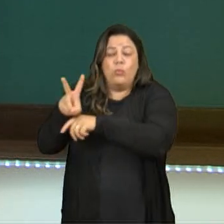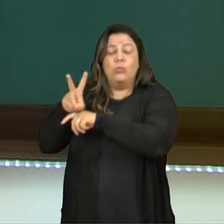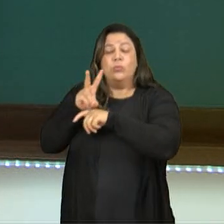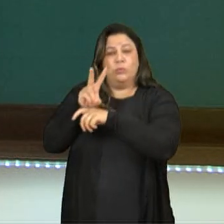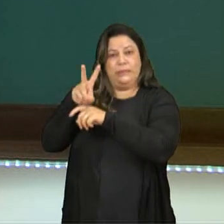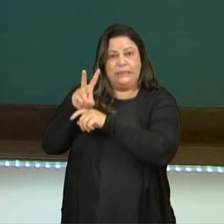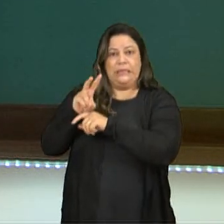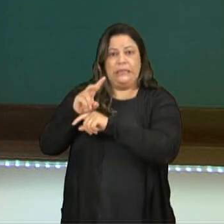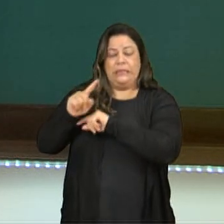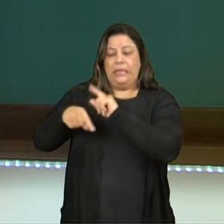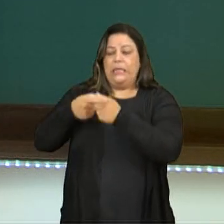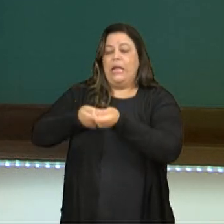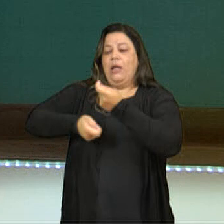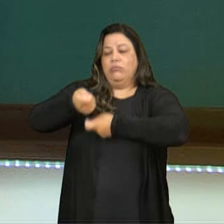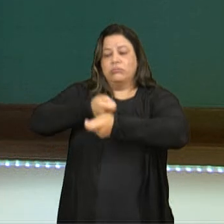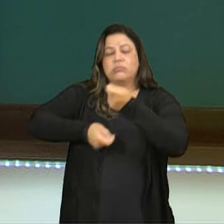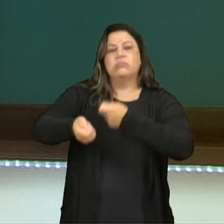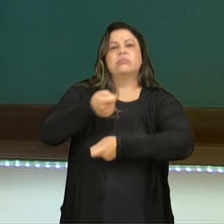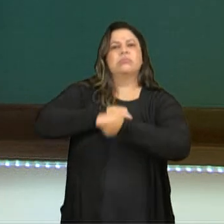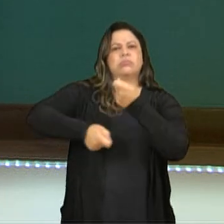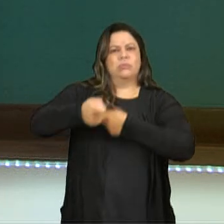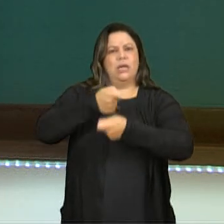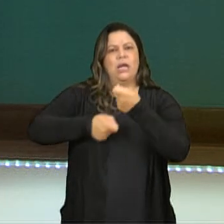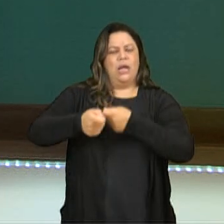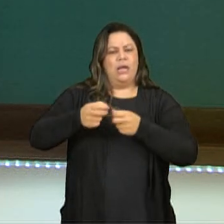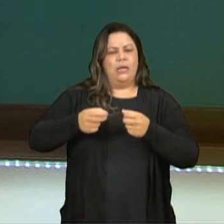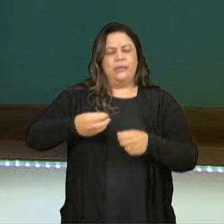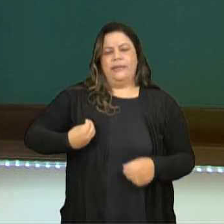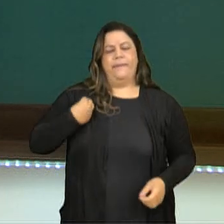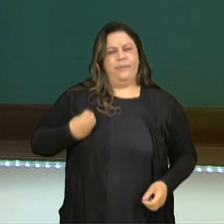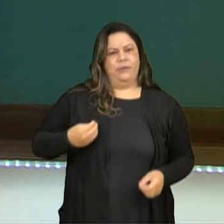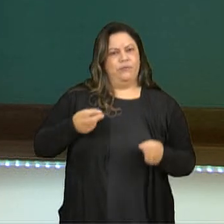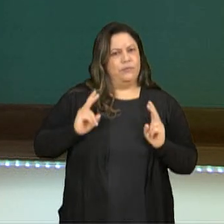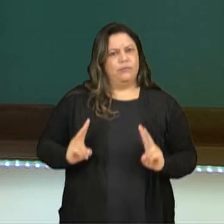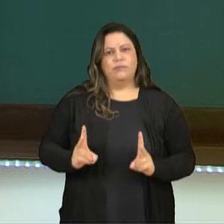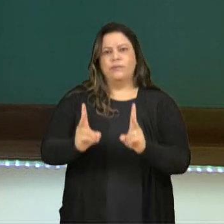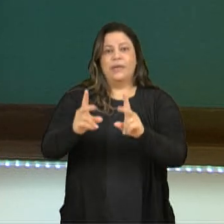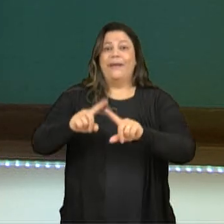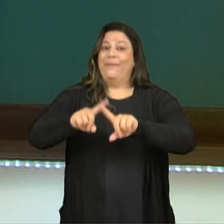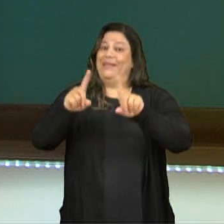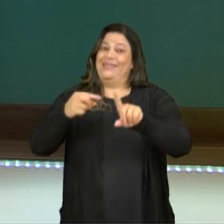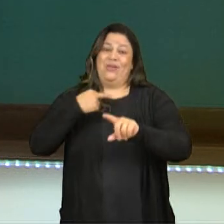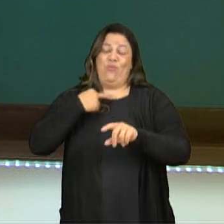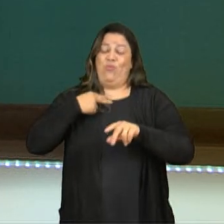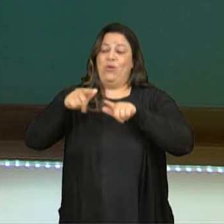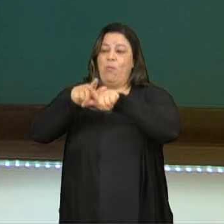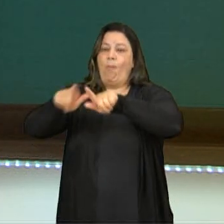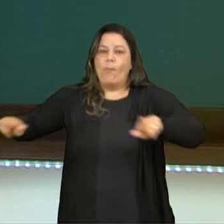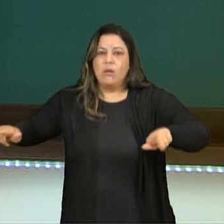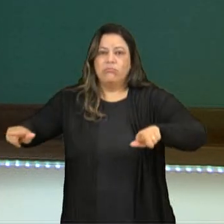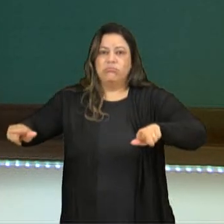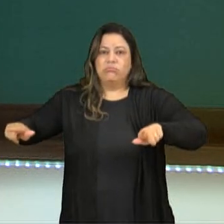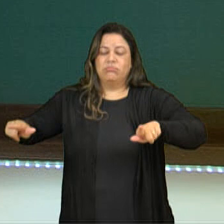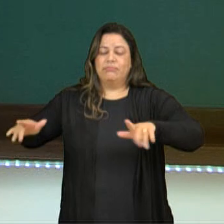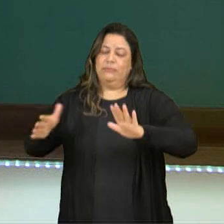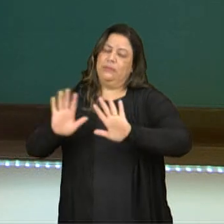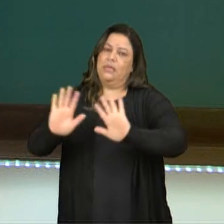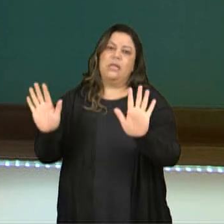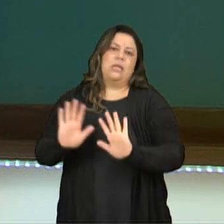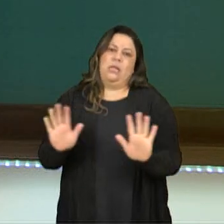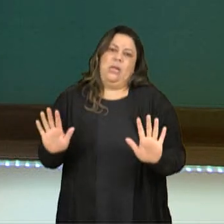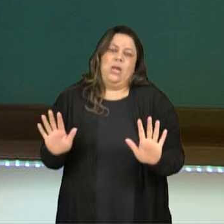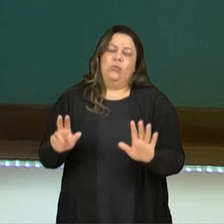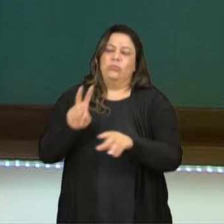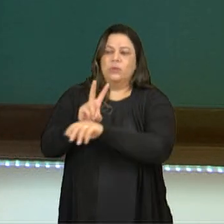manter a renda, para manter o seu sustento, mas não podem degradar esse espaço. De modo geral, as